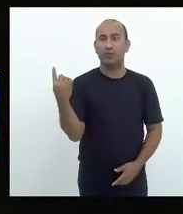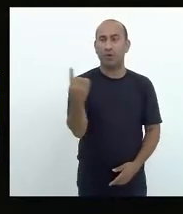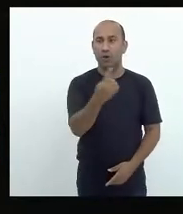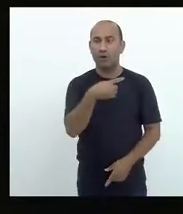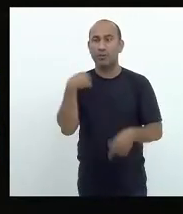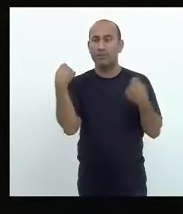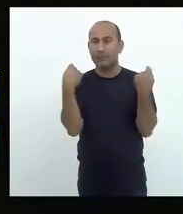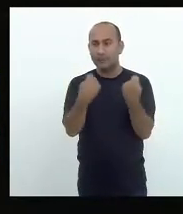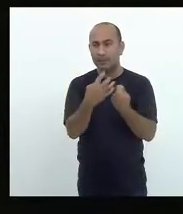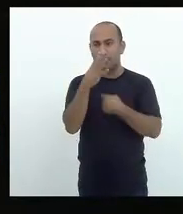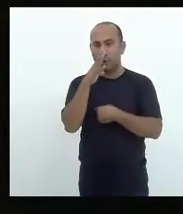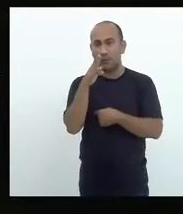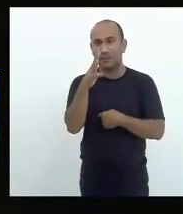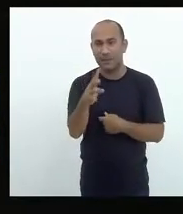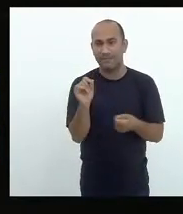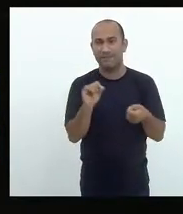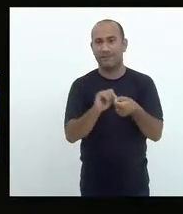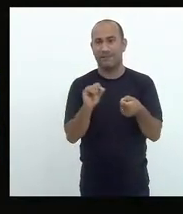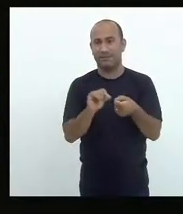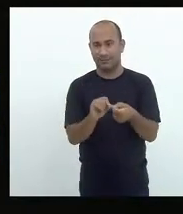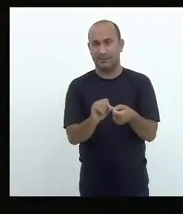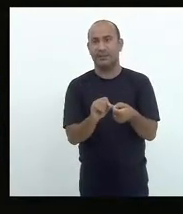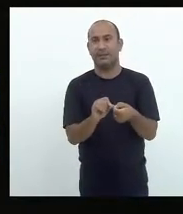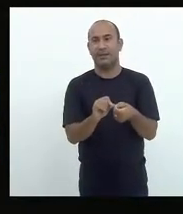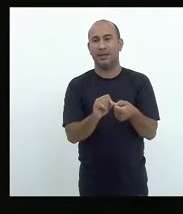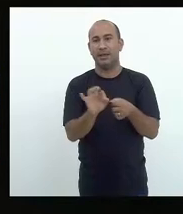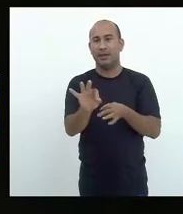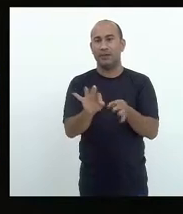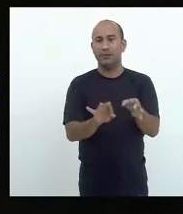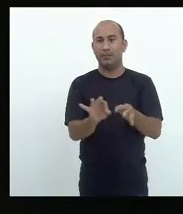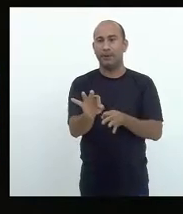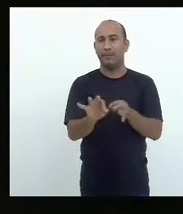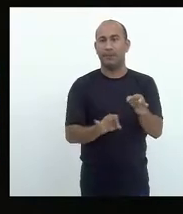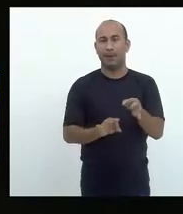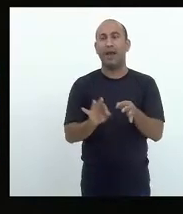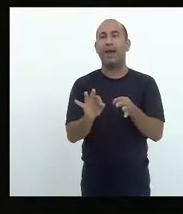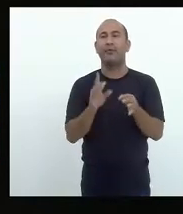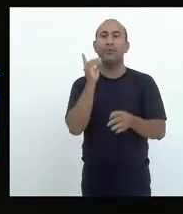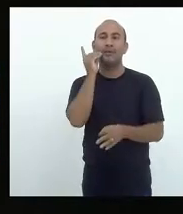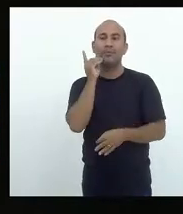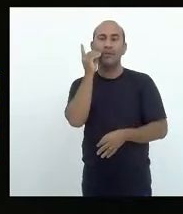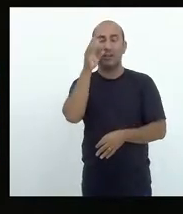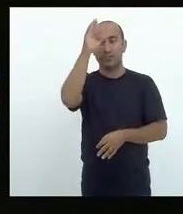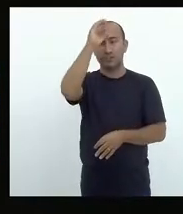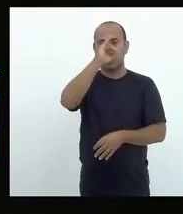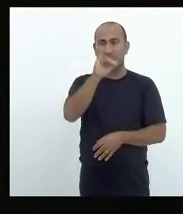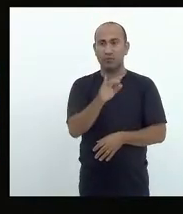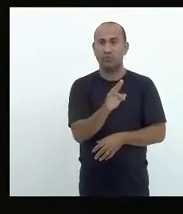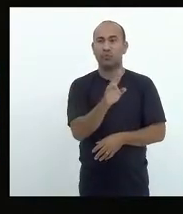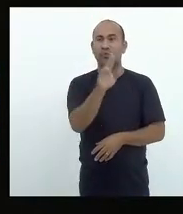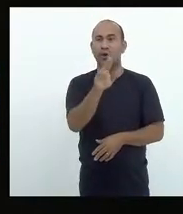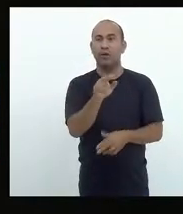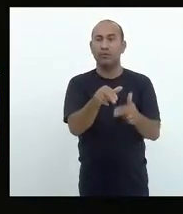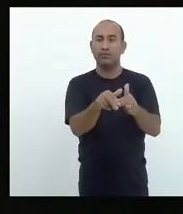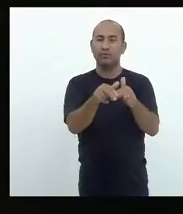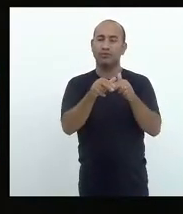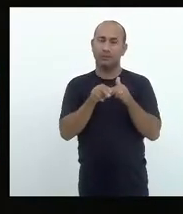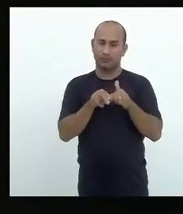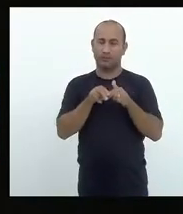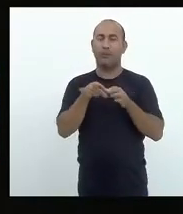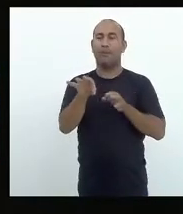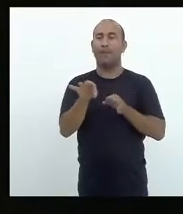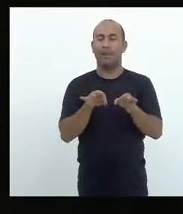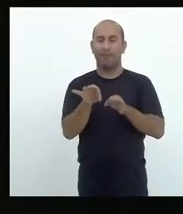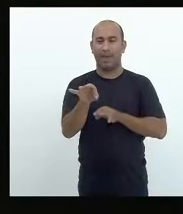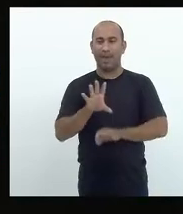essa denúncia. E esse projeto, deputada Tia Ju, é um projeto de amor, é